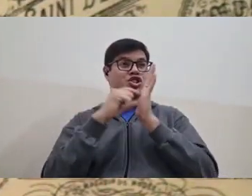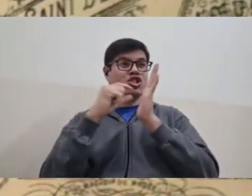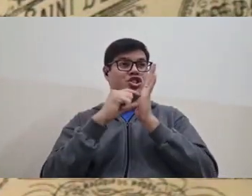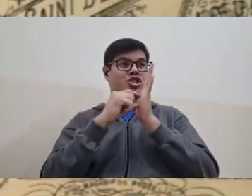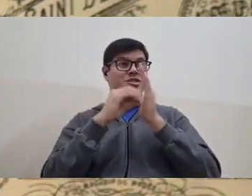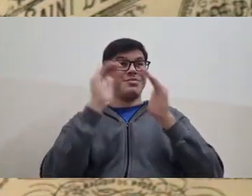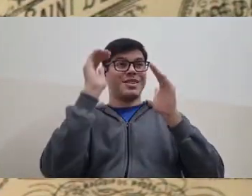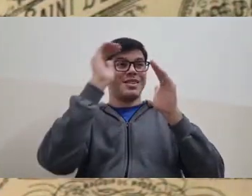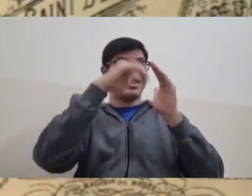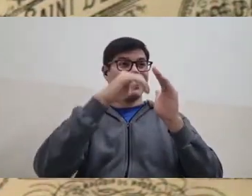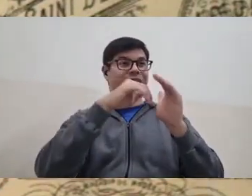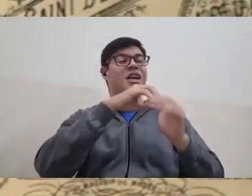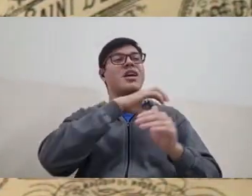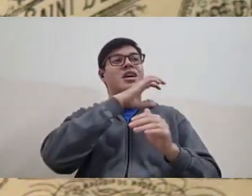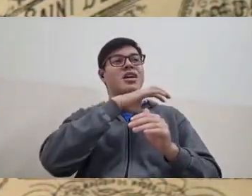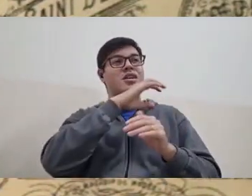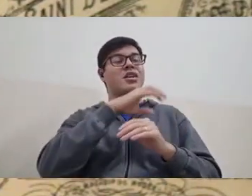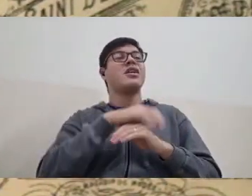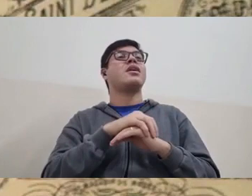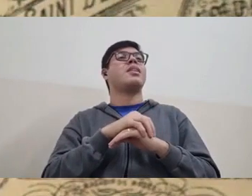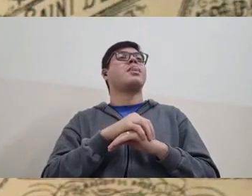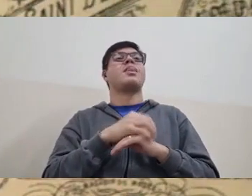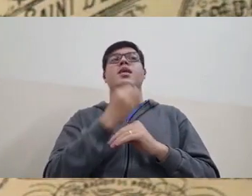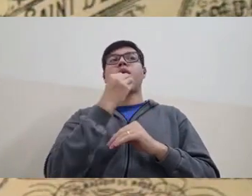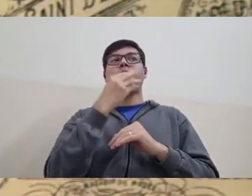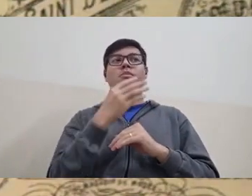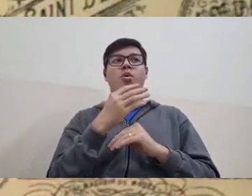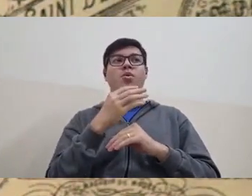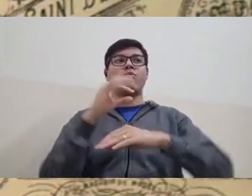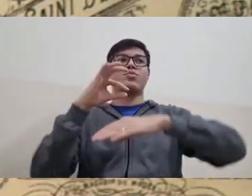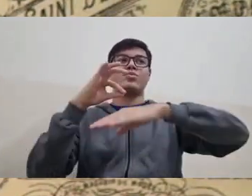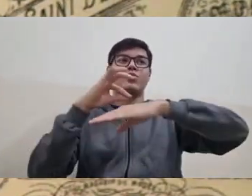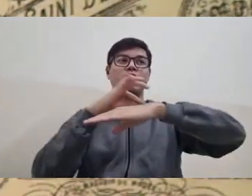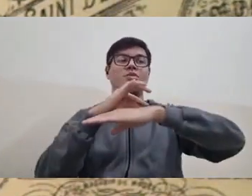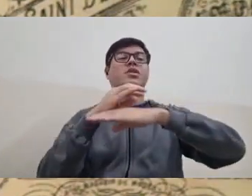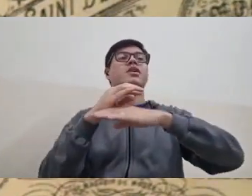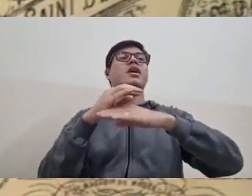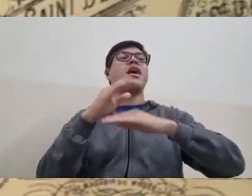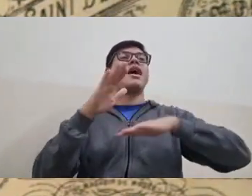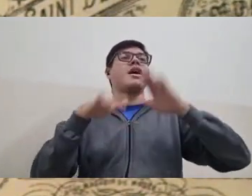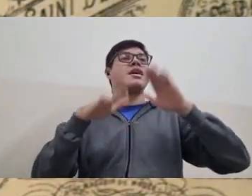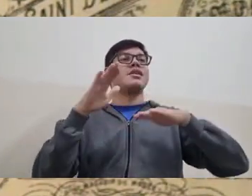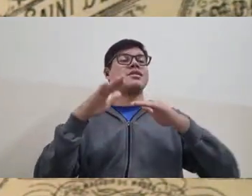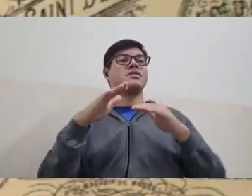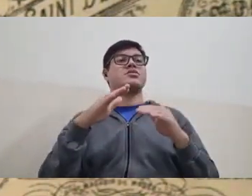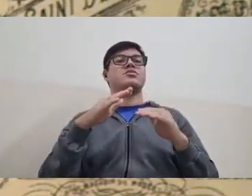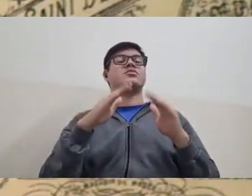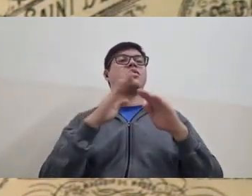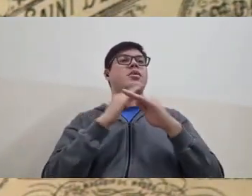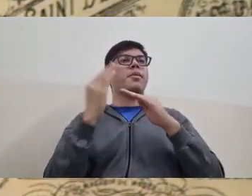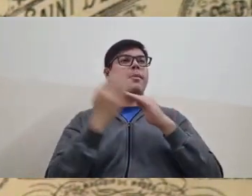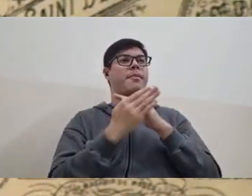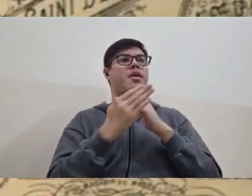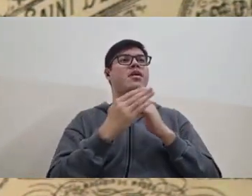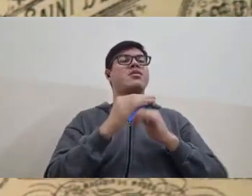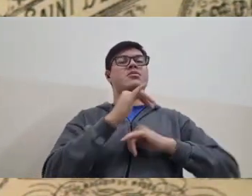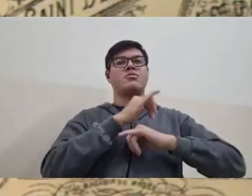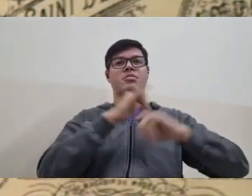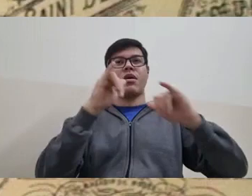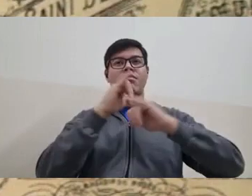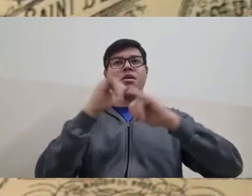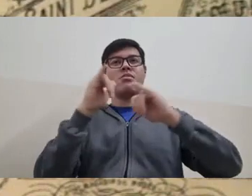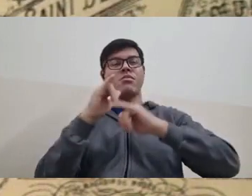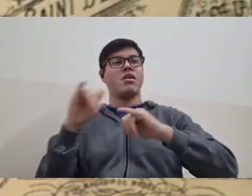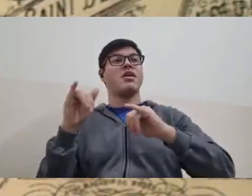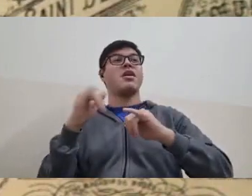microchipagem para os animais, isso é importantíssimo a gente divulgar. Todo mês a gente está itinerante nos bairros fazendo essa